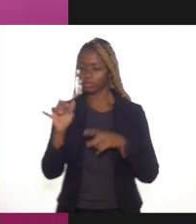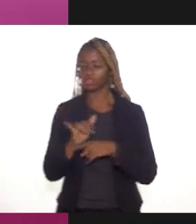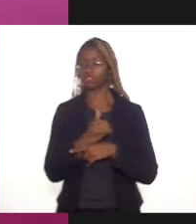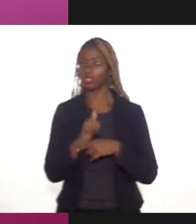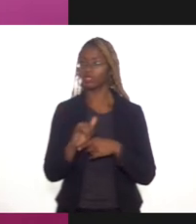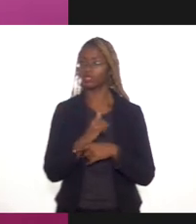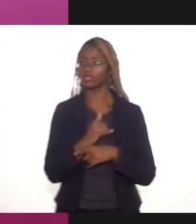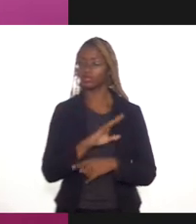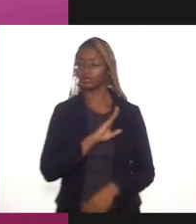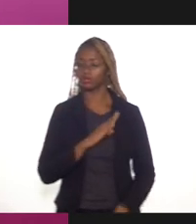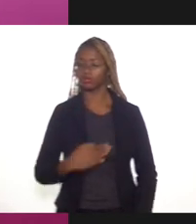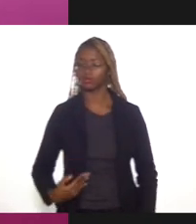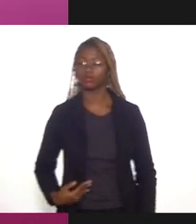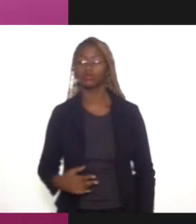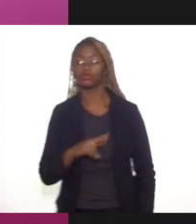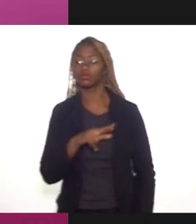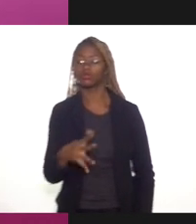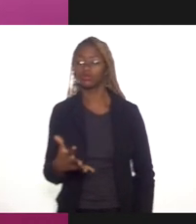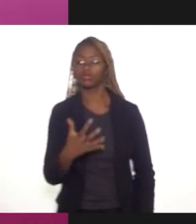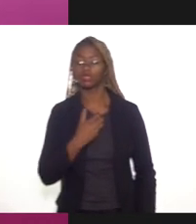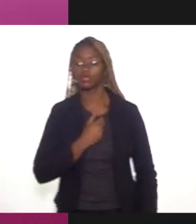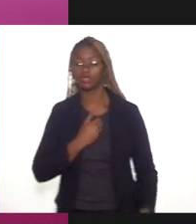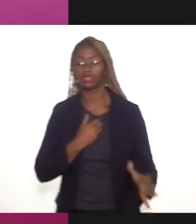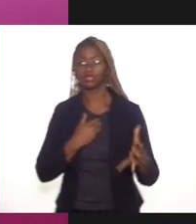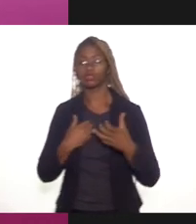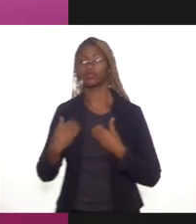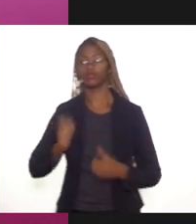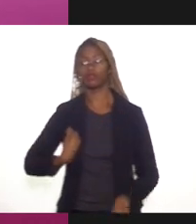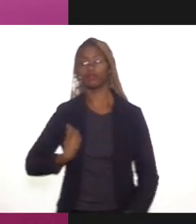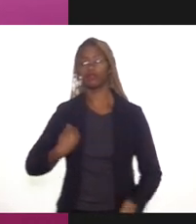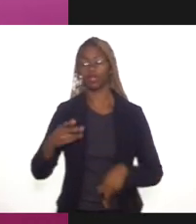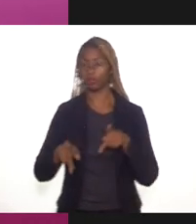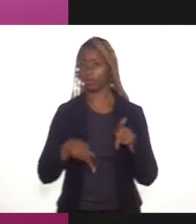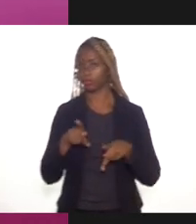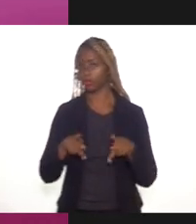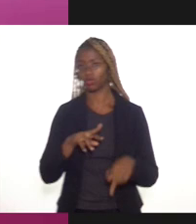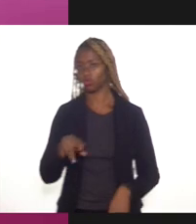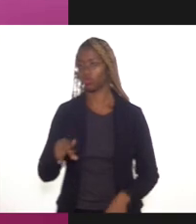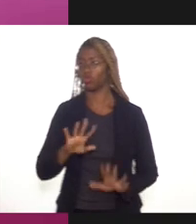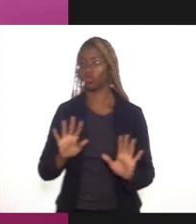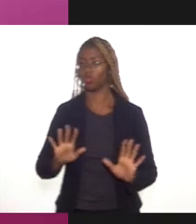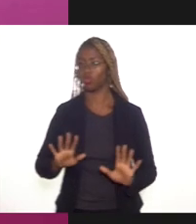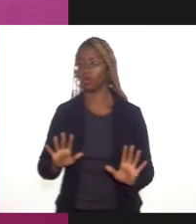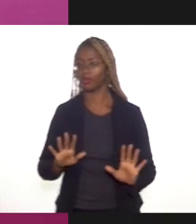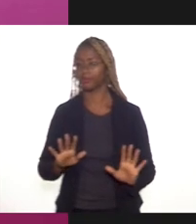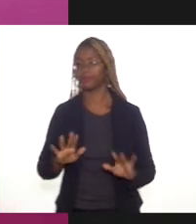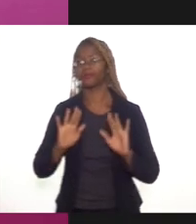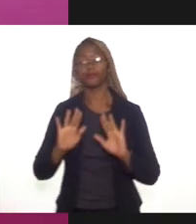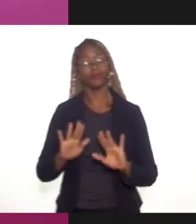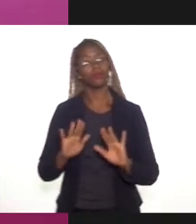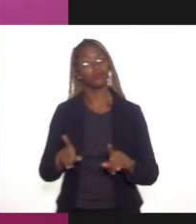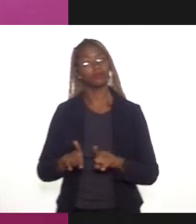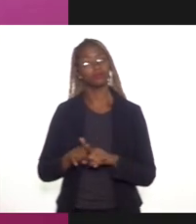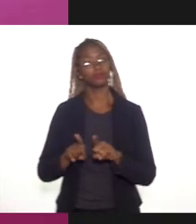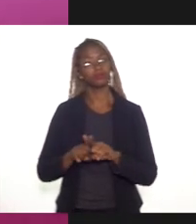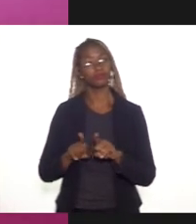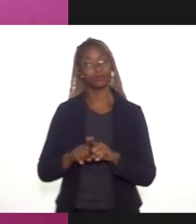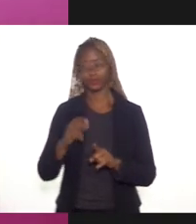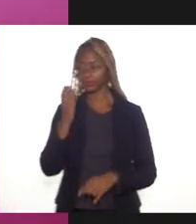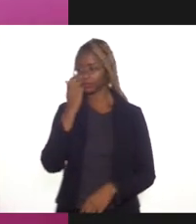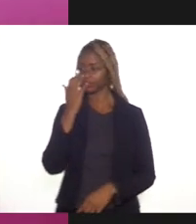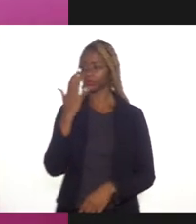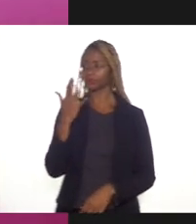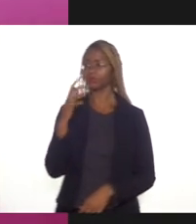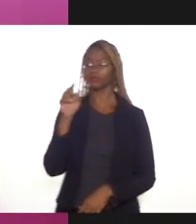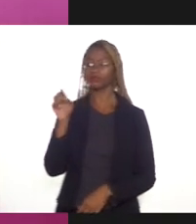não é salvar a vida da população, mas fazer um enfrentamento